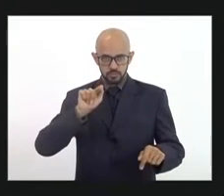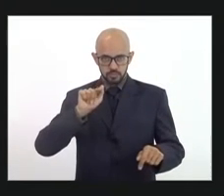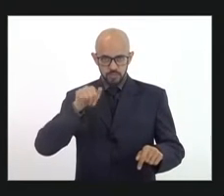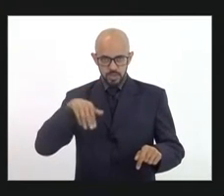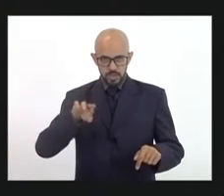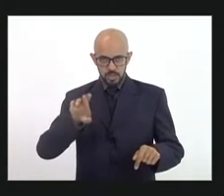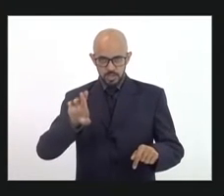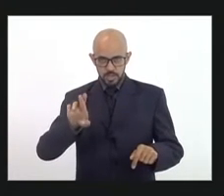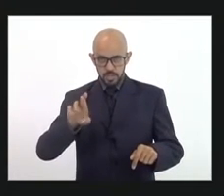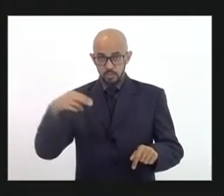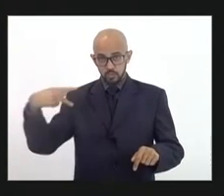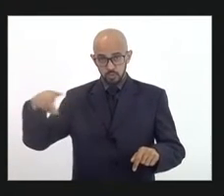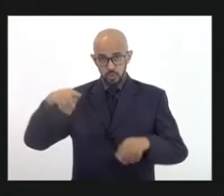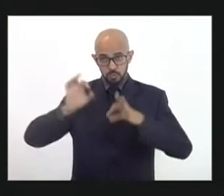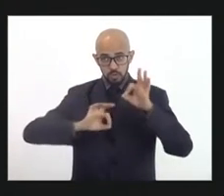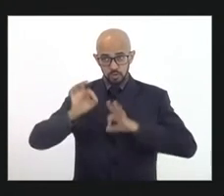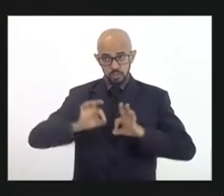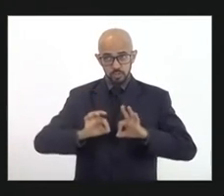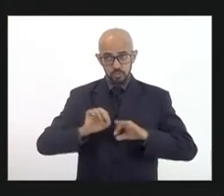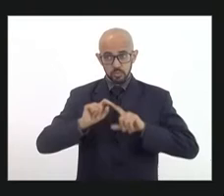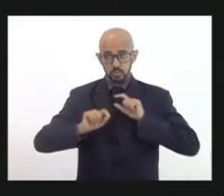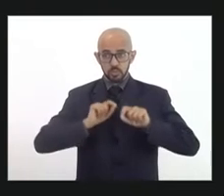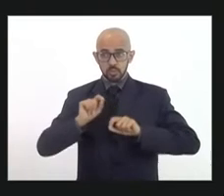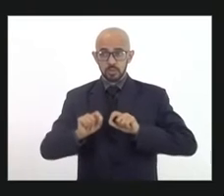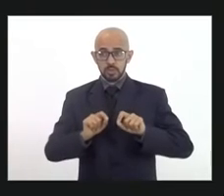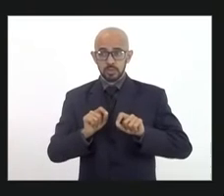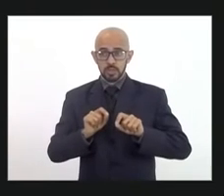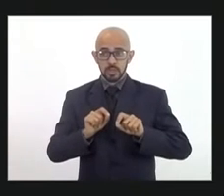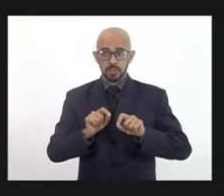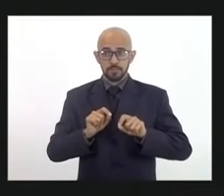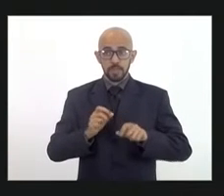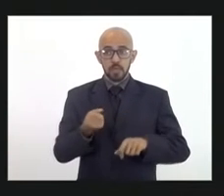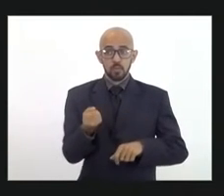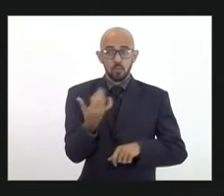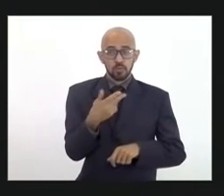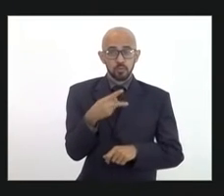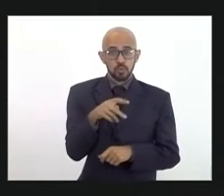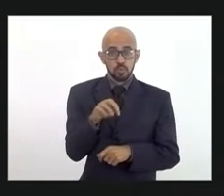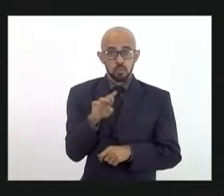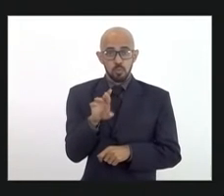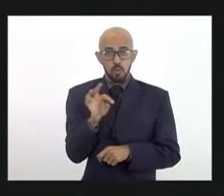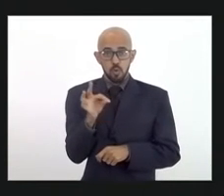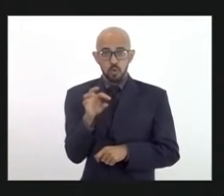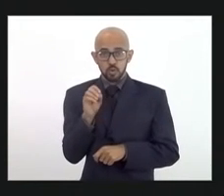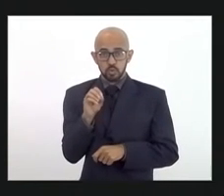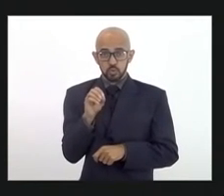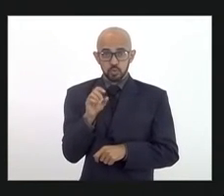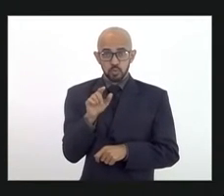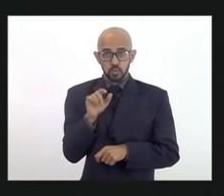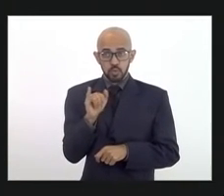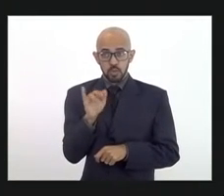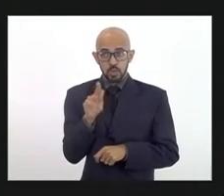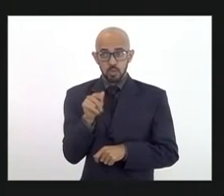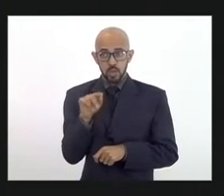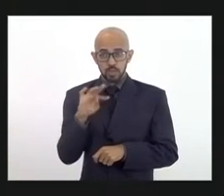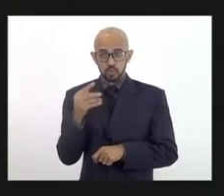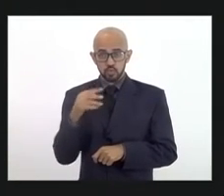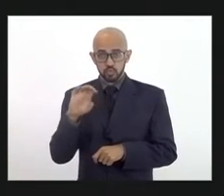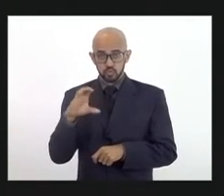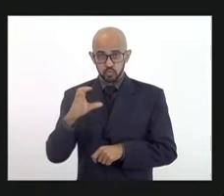né? Você falou nos bastidores, né? João, na época do Porto do Açu, me chamavam de maluco, chamo você de visionário, e visionário mais uma